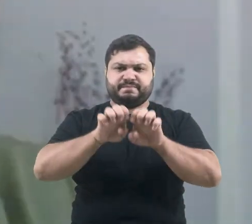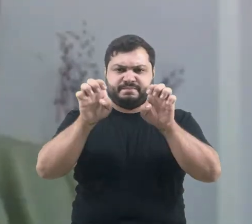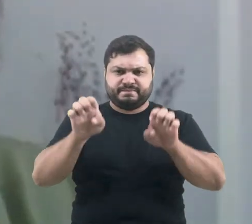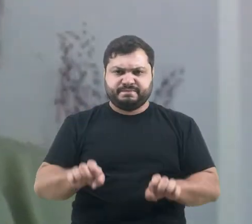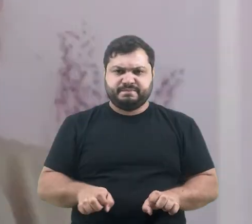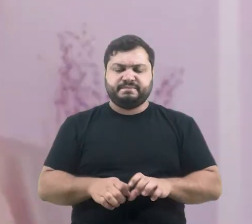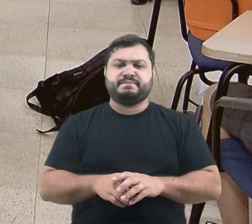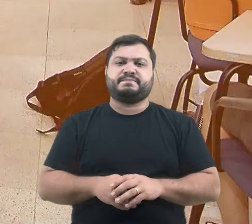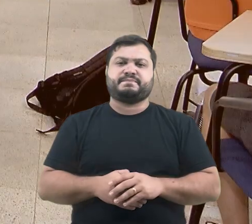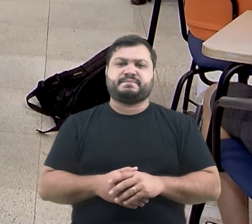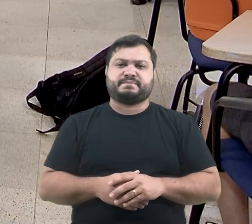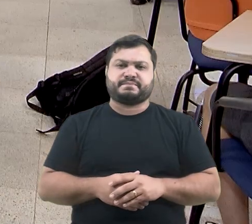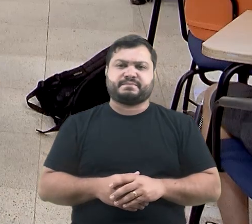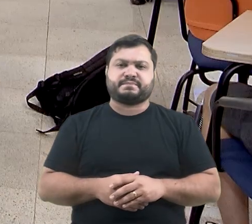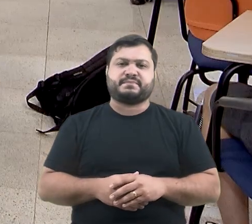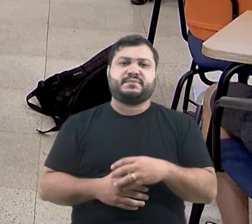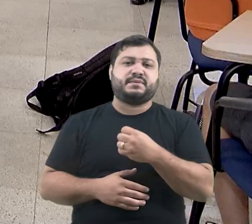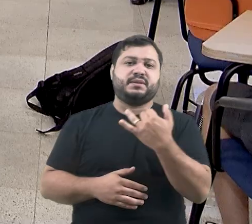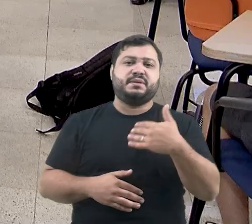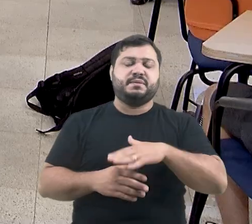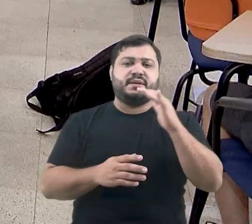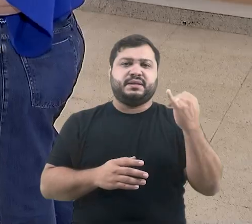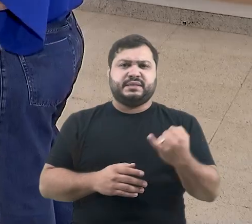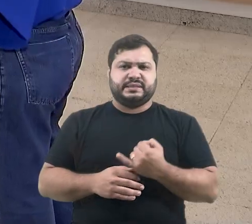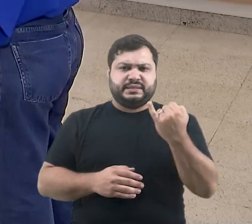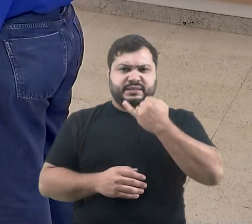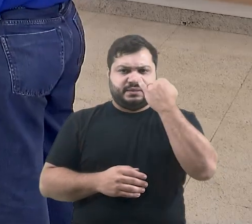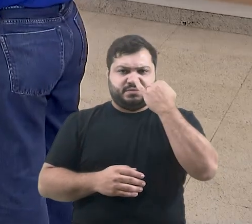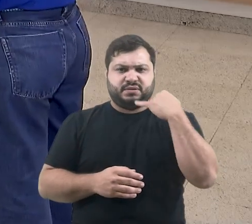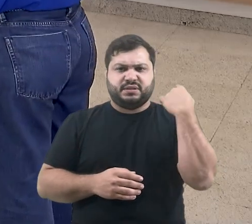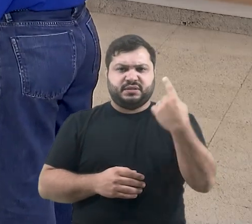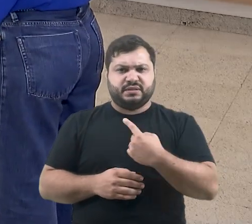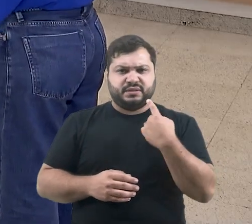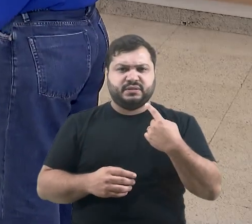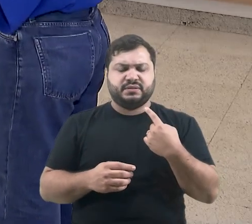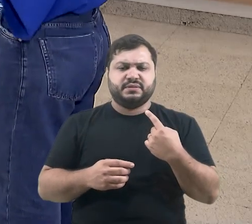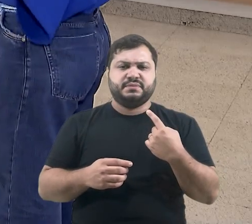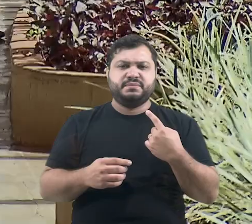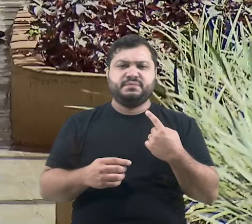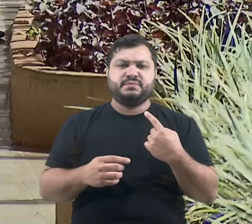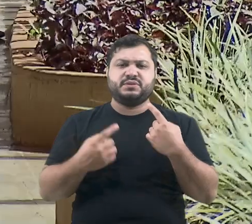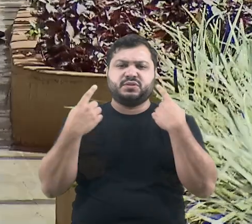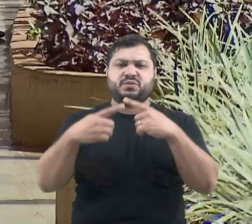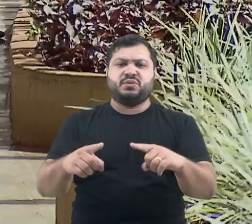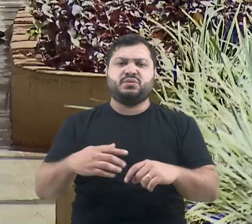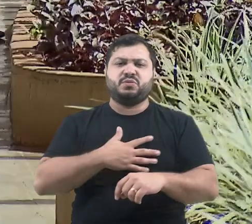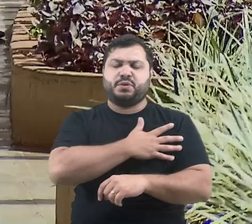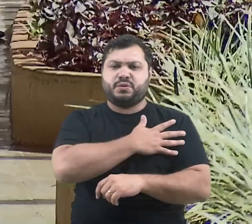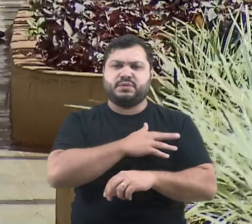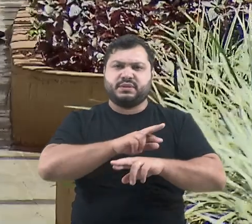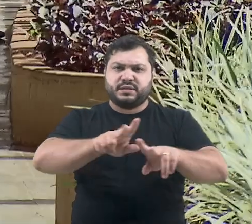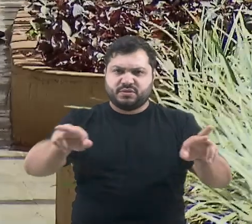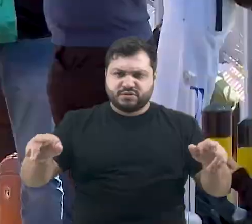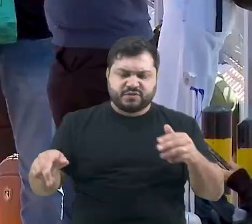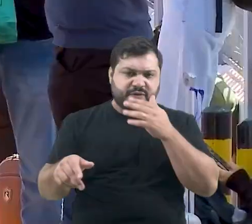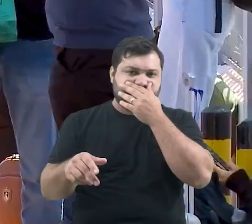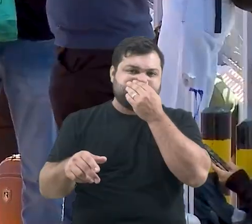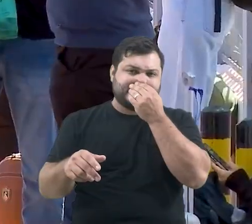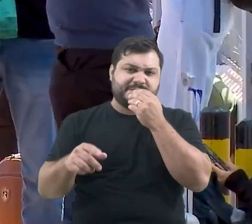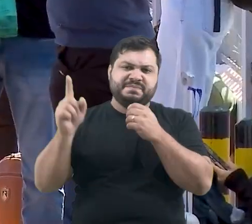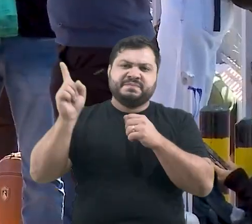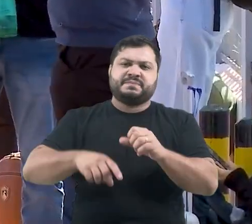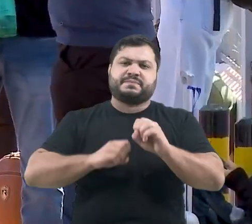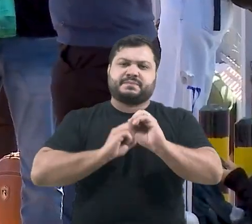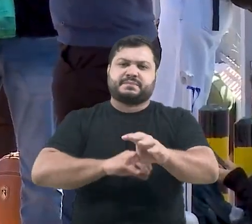mais estruturais. E uma das vias mais importantes para a gente combater o preconceito em diversas